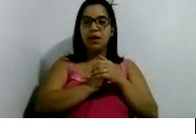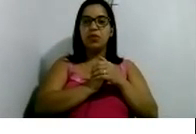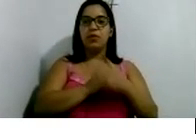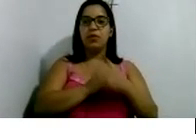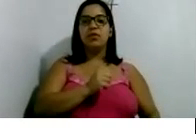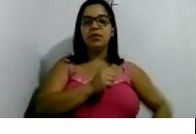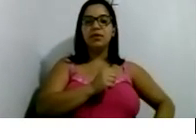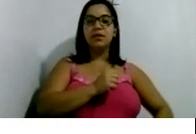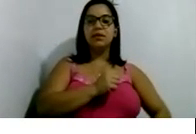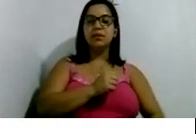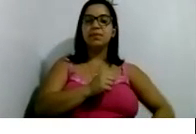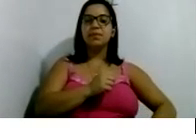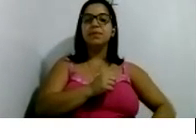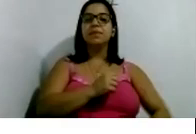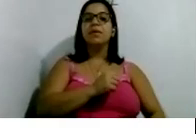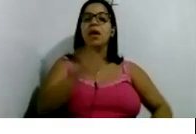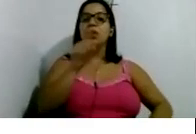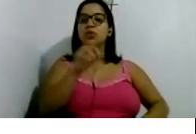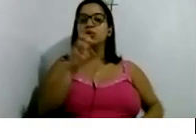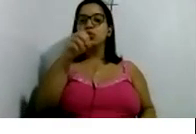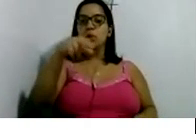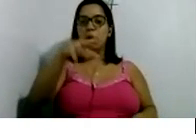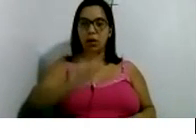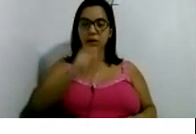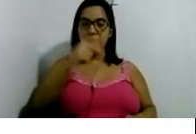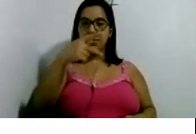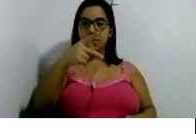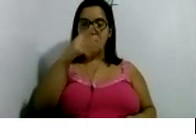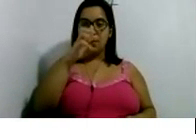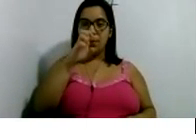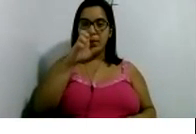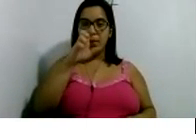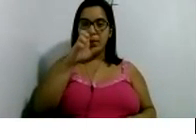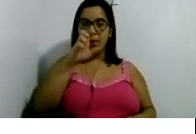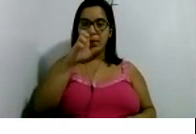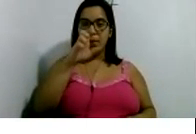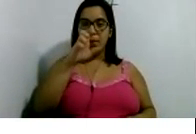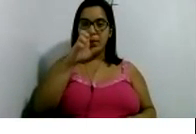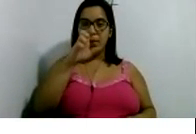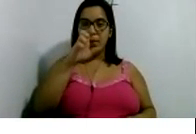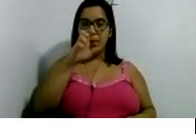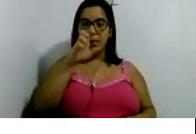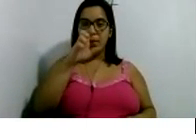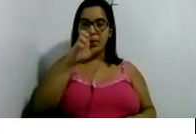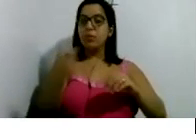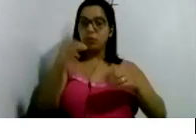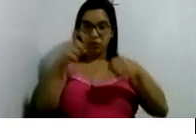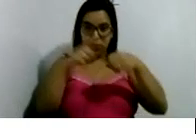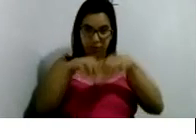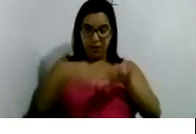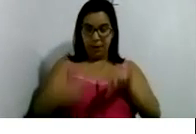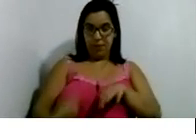atravessar a zona pelúcida através das enzimas que são liberadas pelo acrossomo e o espermatozoide lá no citoplasma, ele